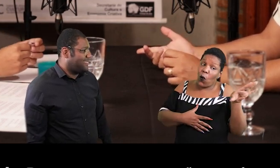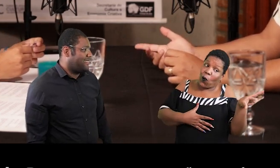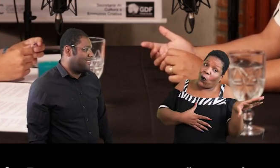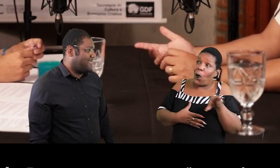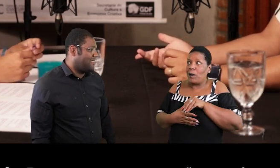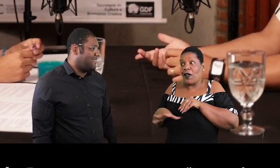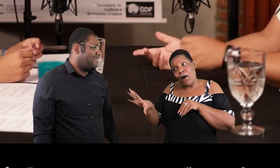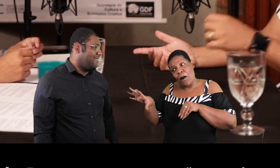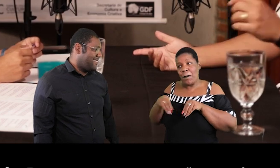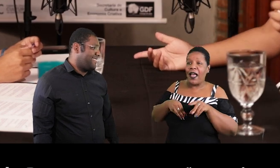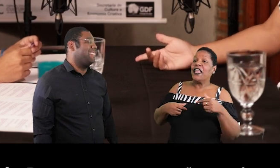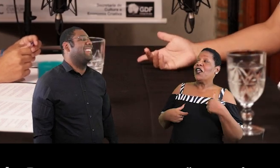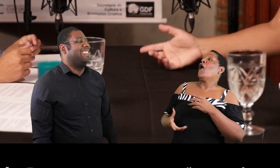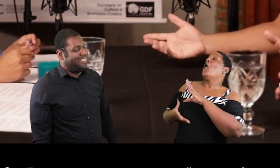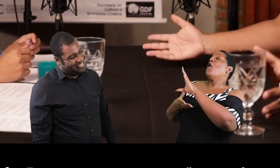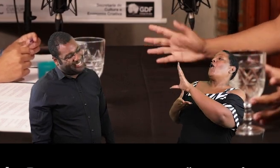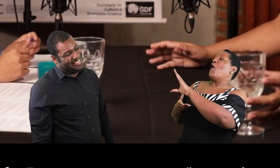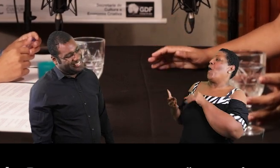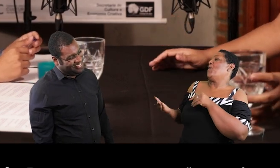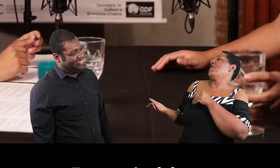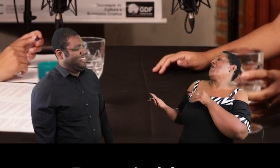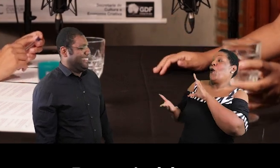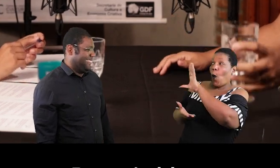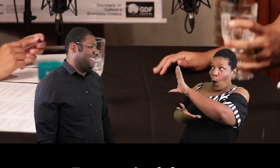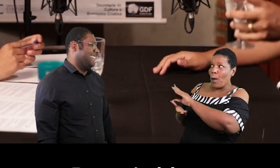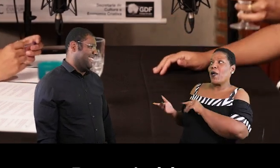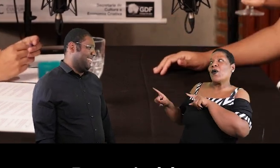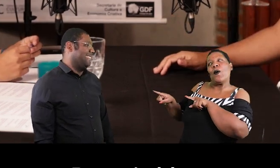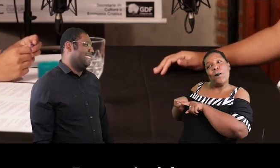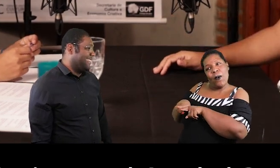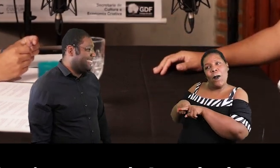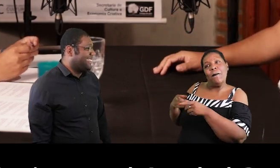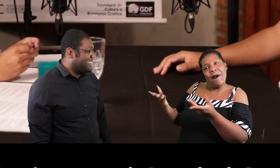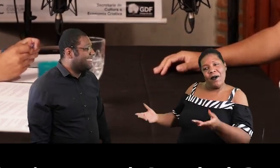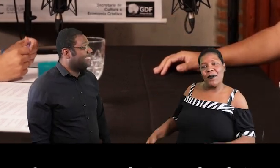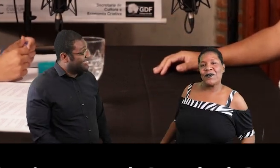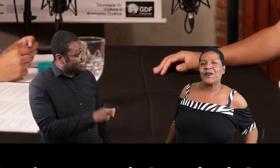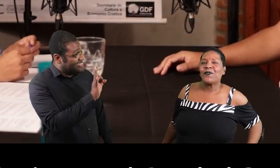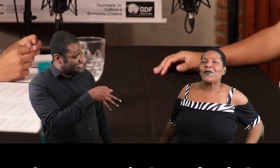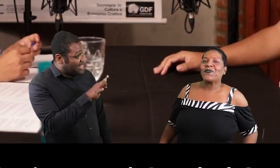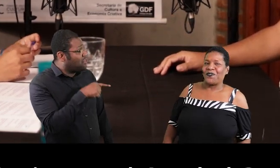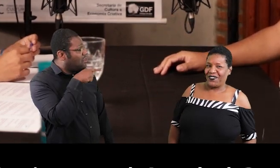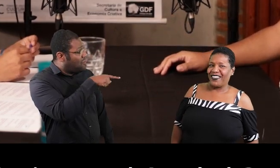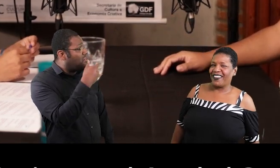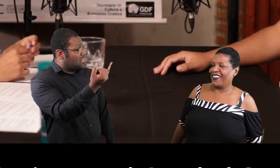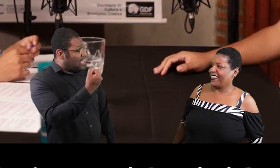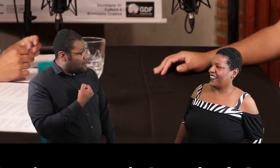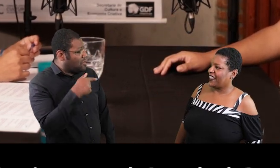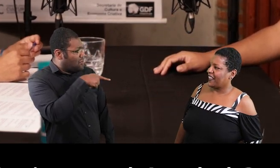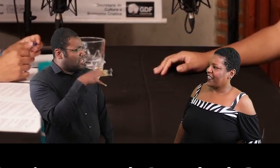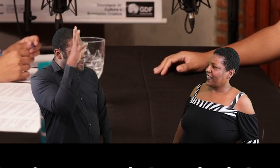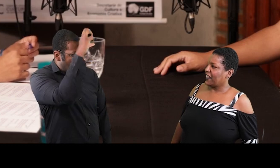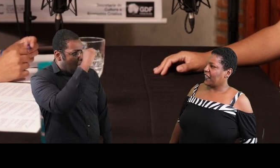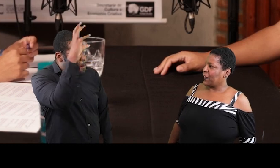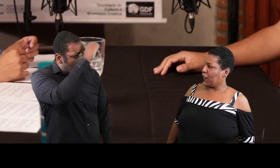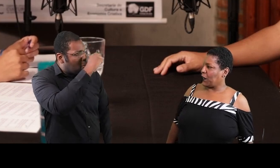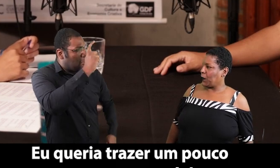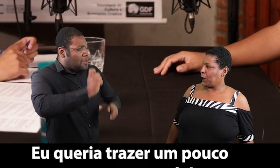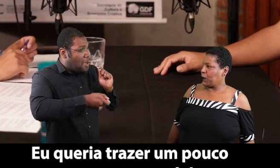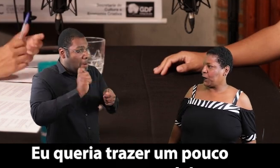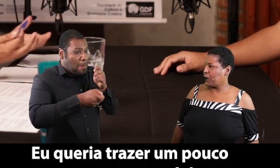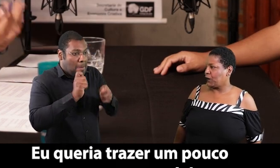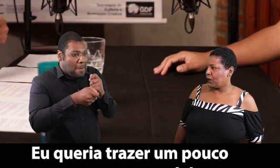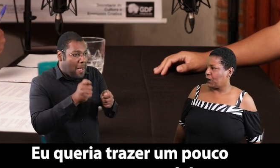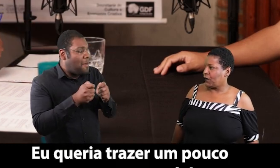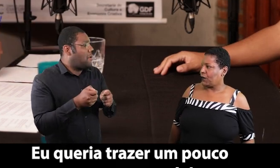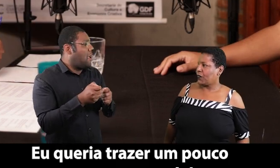dele. Porque às vezes eu não consigo entender, então copio dele. E você comentou do Aprendendo Percussão, né? Eu queria